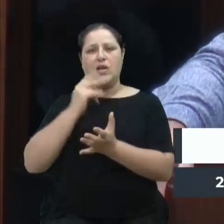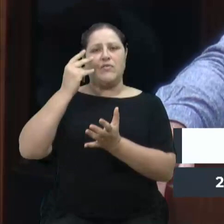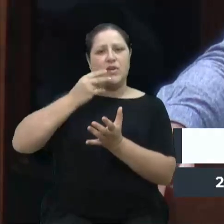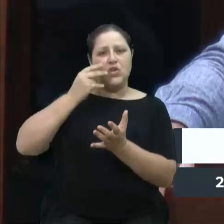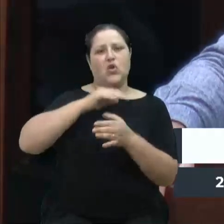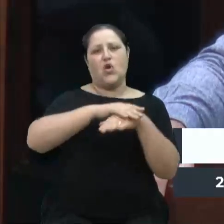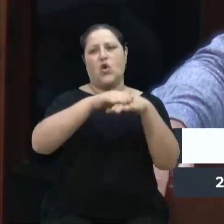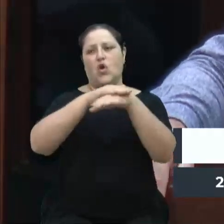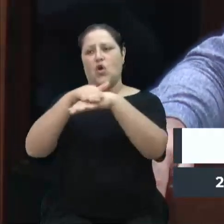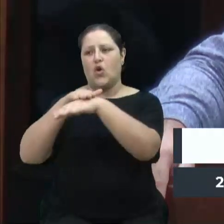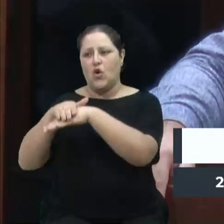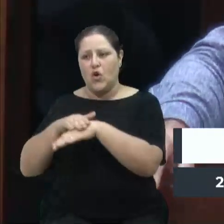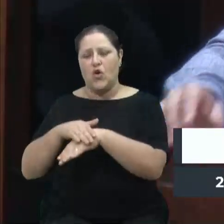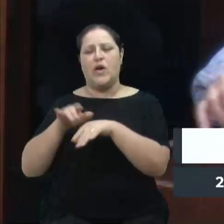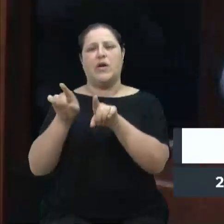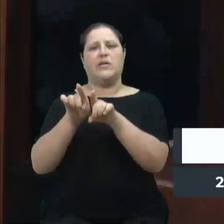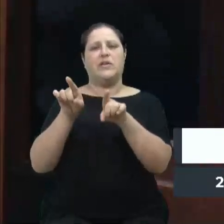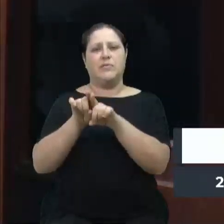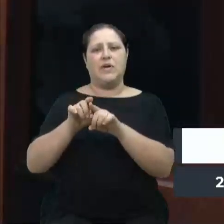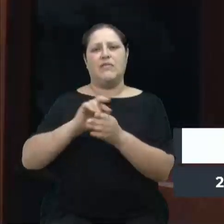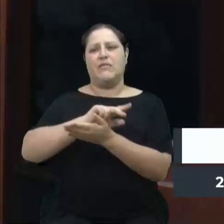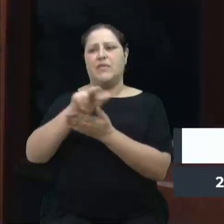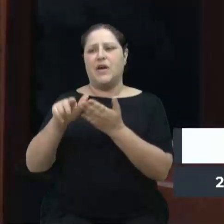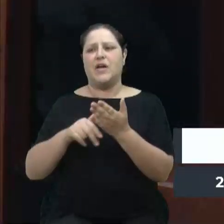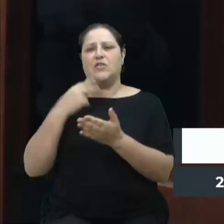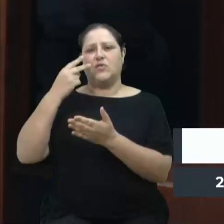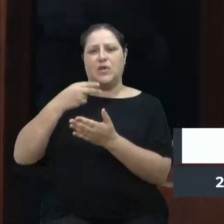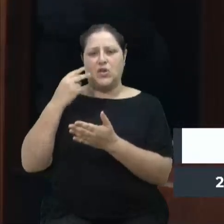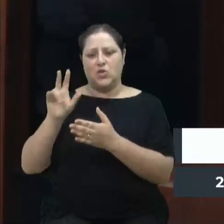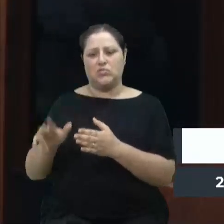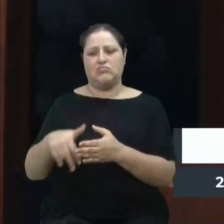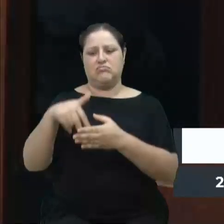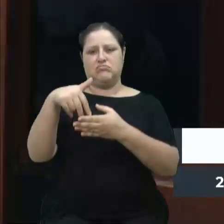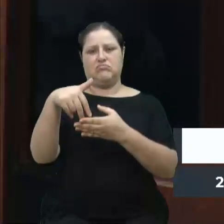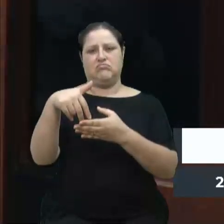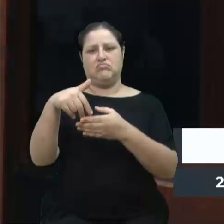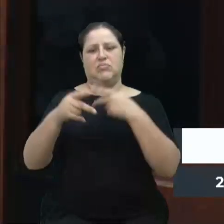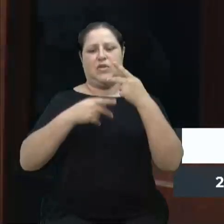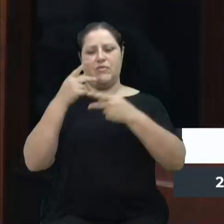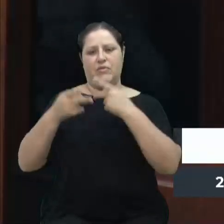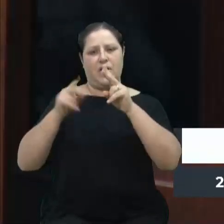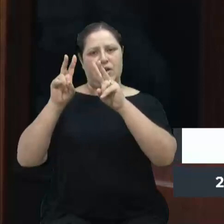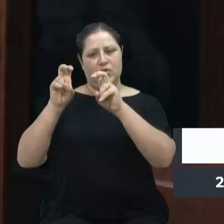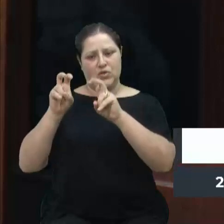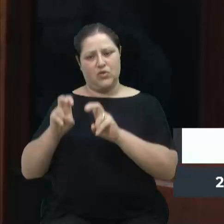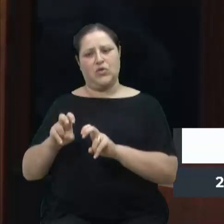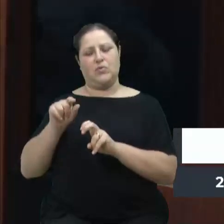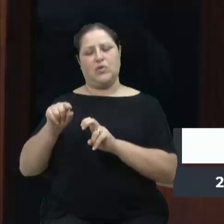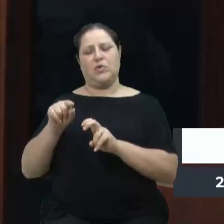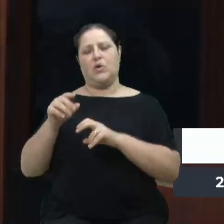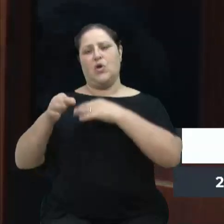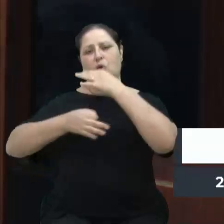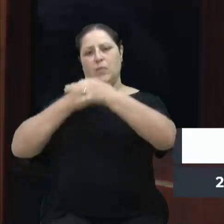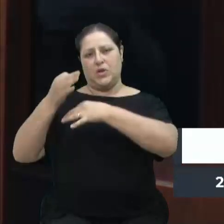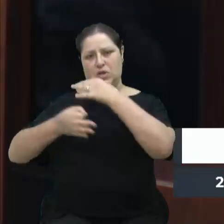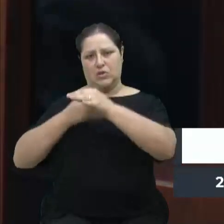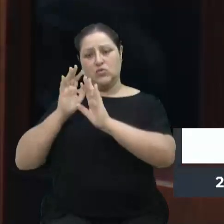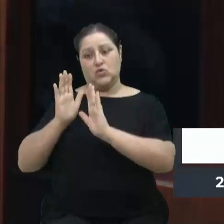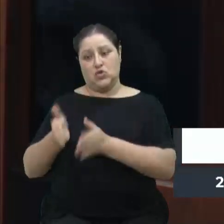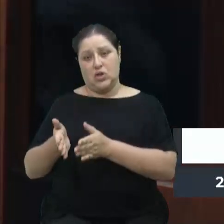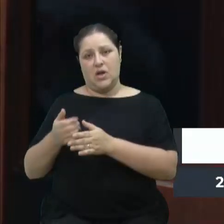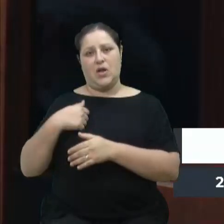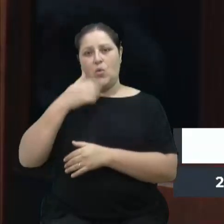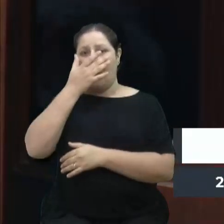essa, vários dos colegas usaram a tribuna, né, para falar sobre isso e expor a sua opinião. Agora,